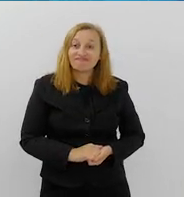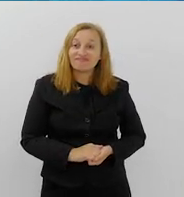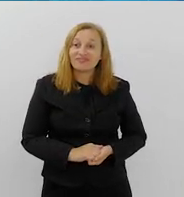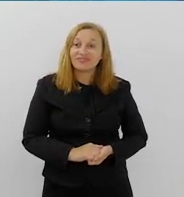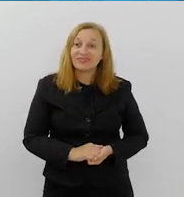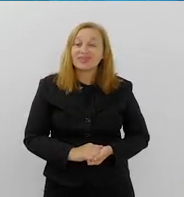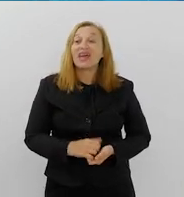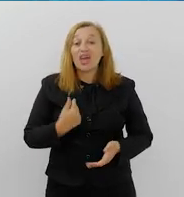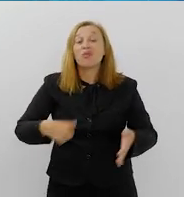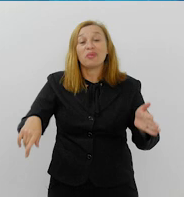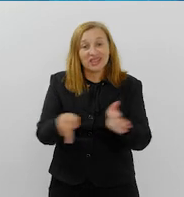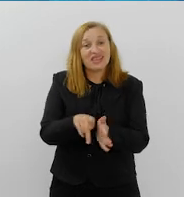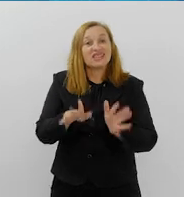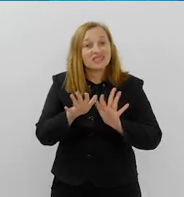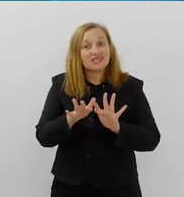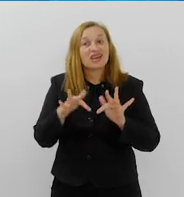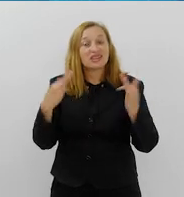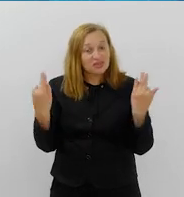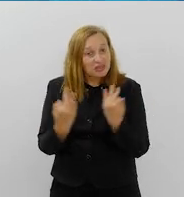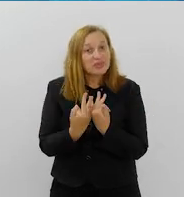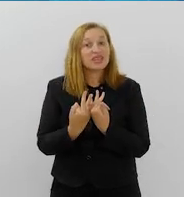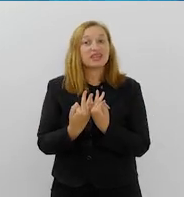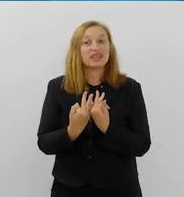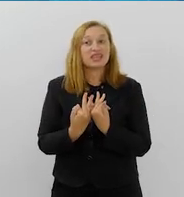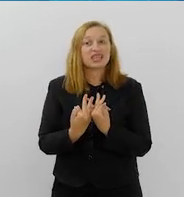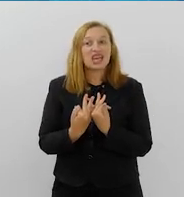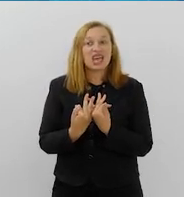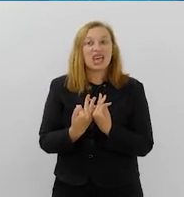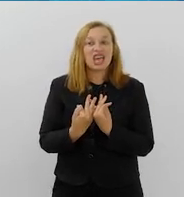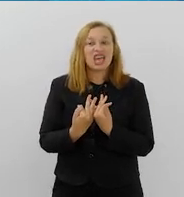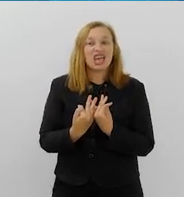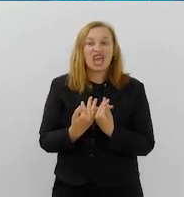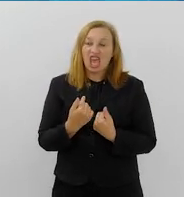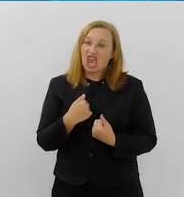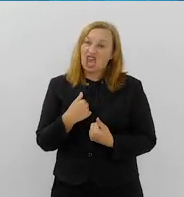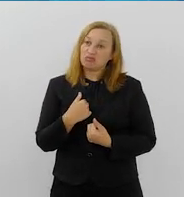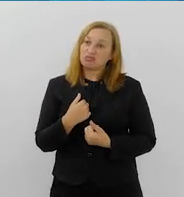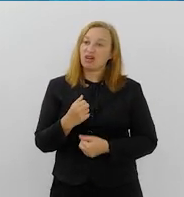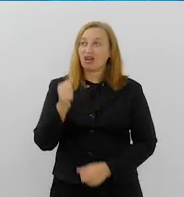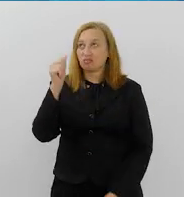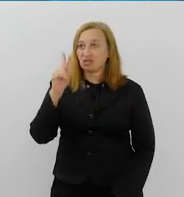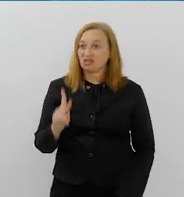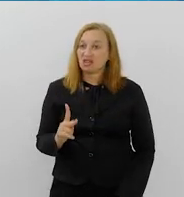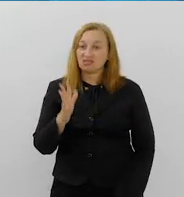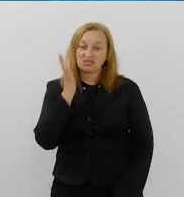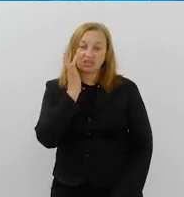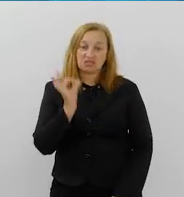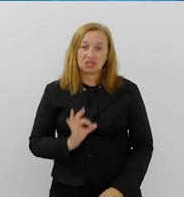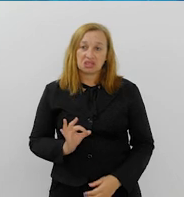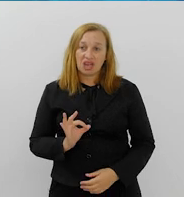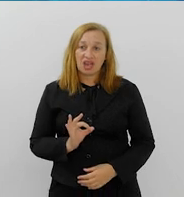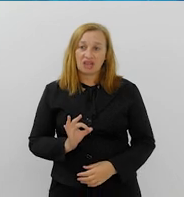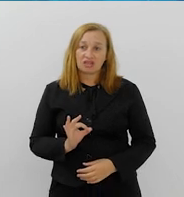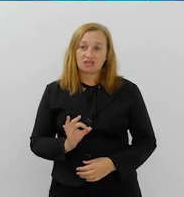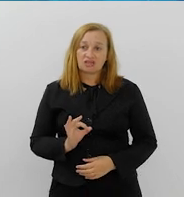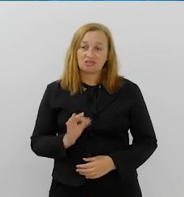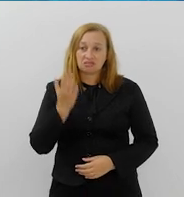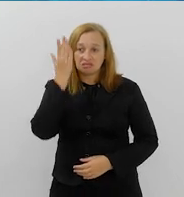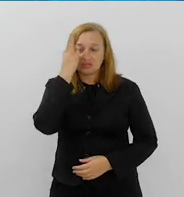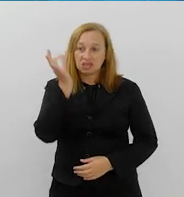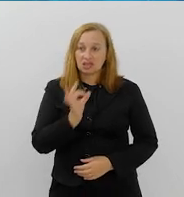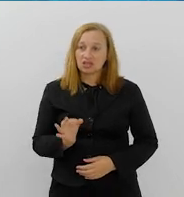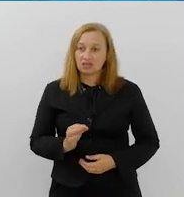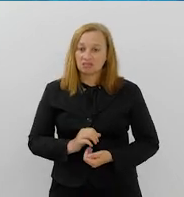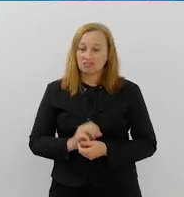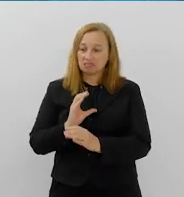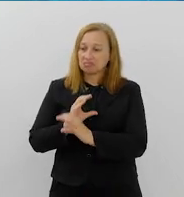né? E aí eu pertenço a esse mundo aqui, né? Eu não tô aquele aposentado que não sabe mais nada, não entende mais